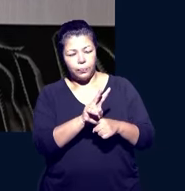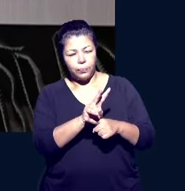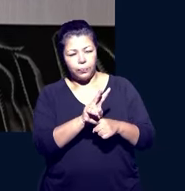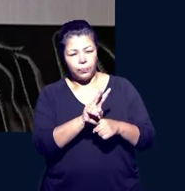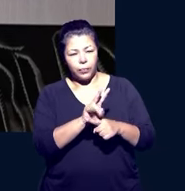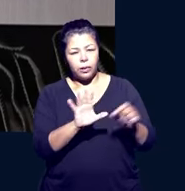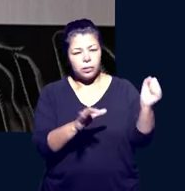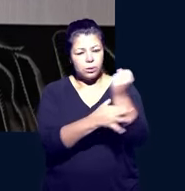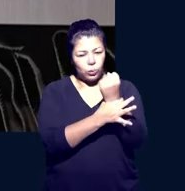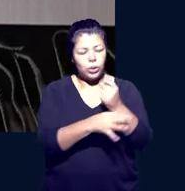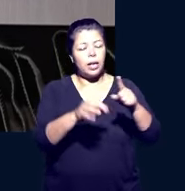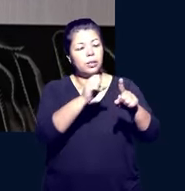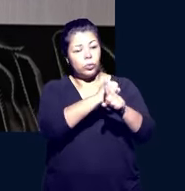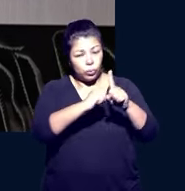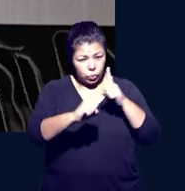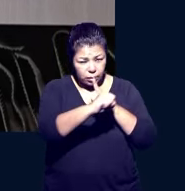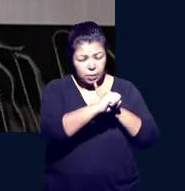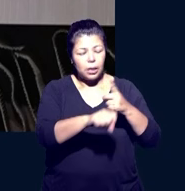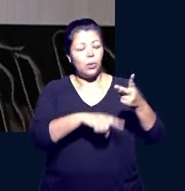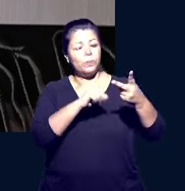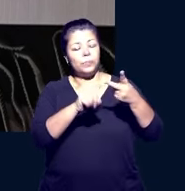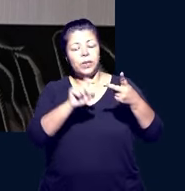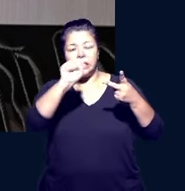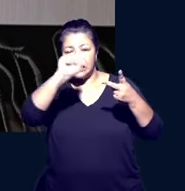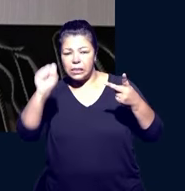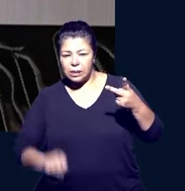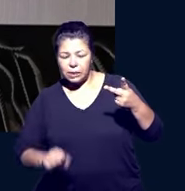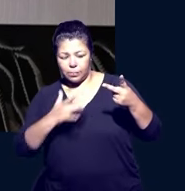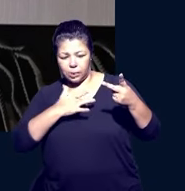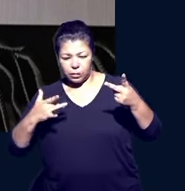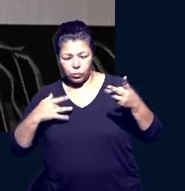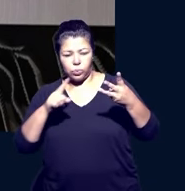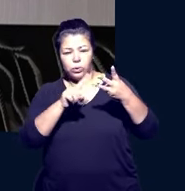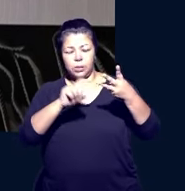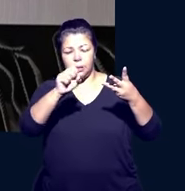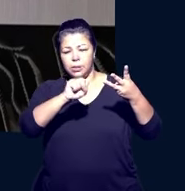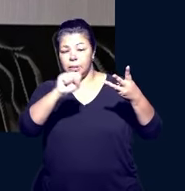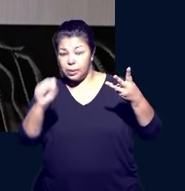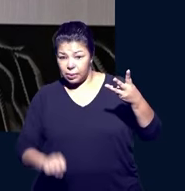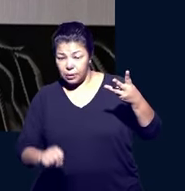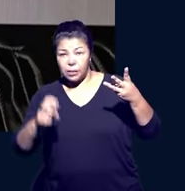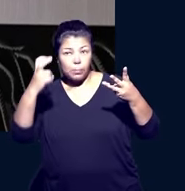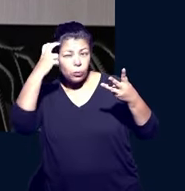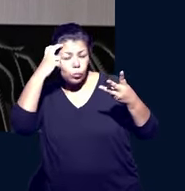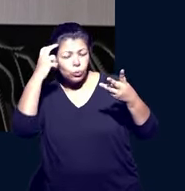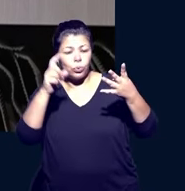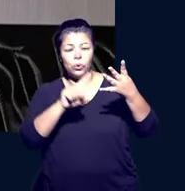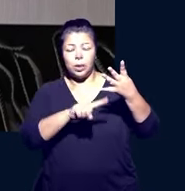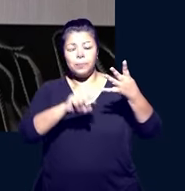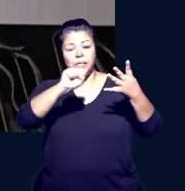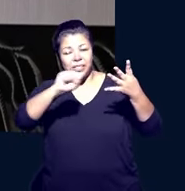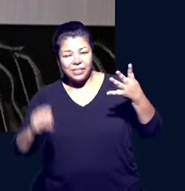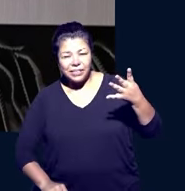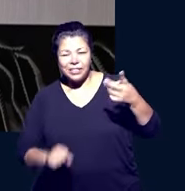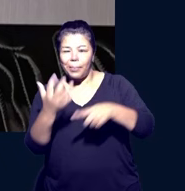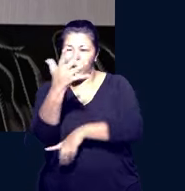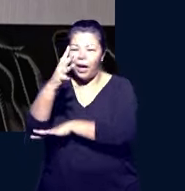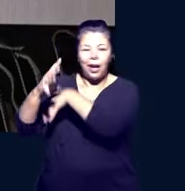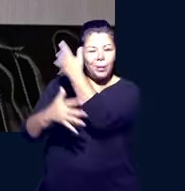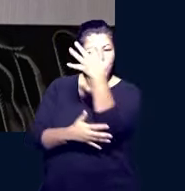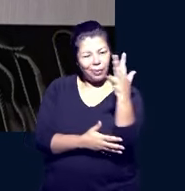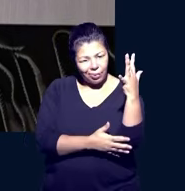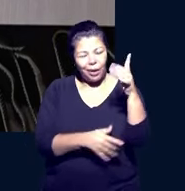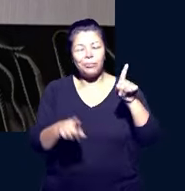Social do sistema de saúde do sistema de Educação do sistema de cultura do sistema de Proteção Ambiental do